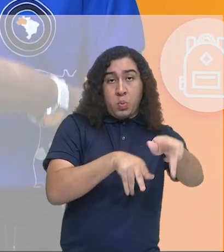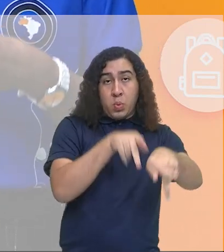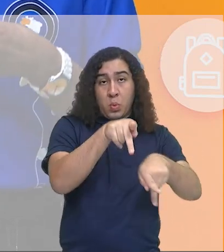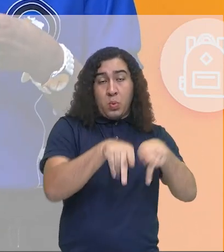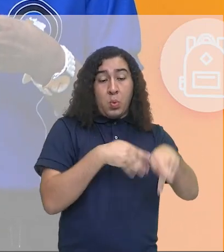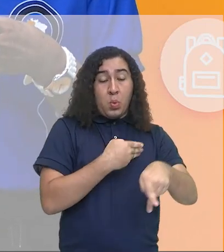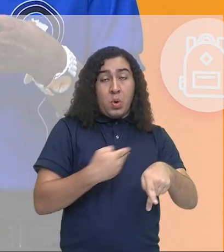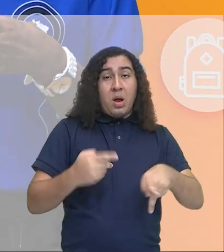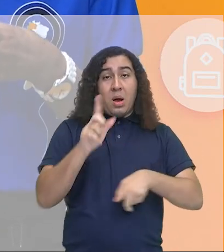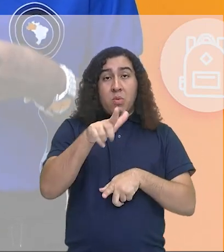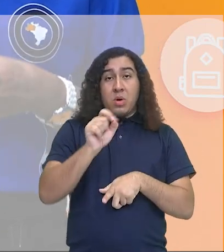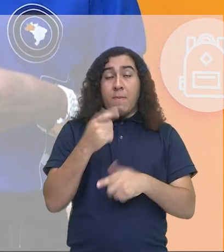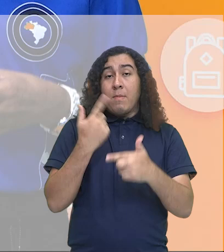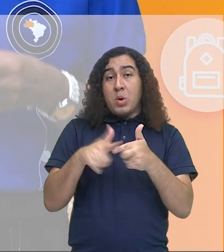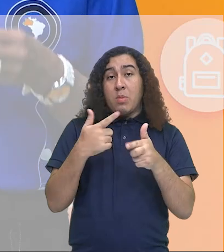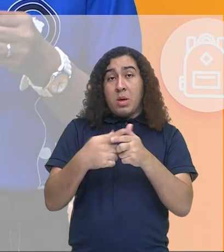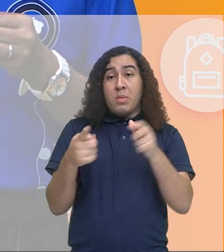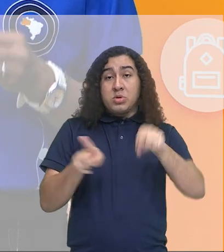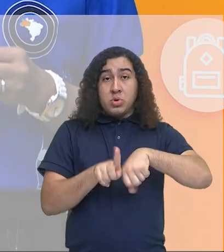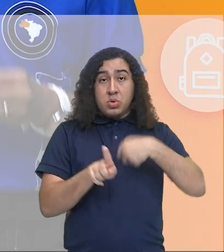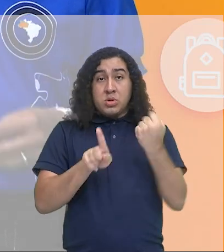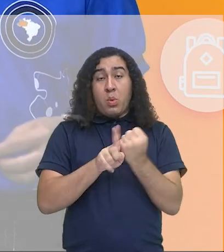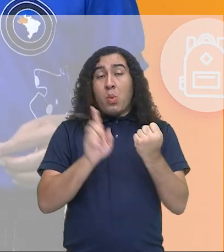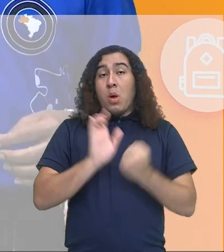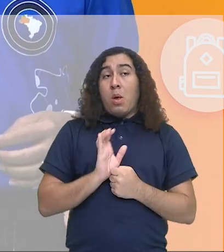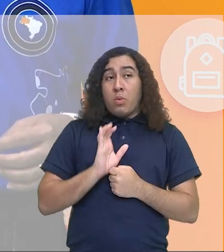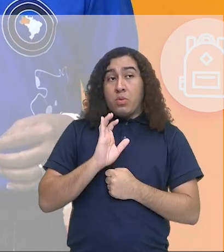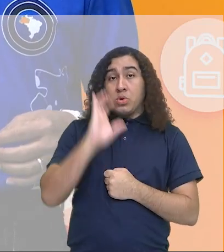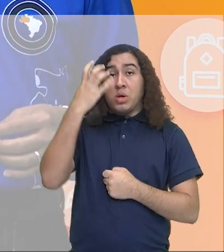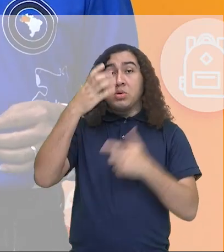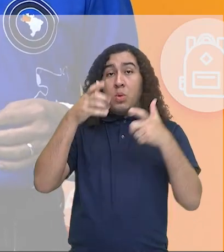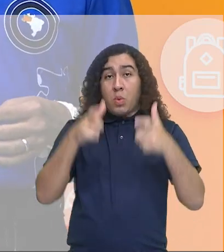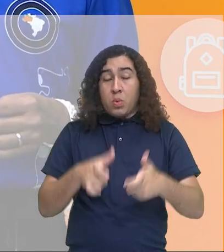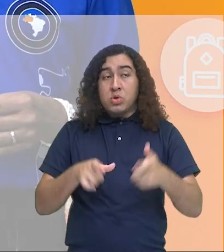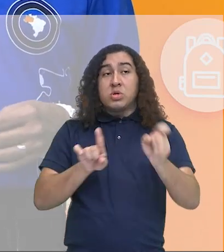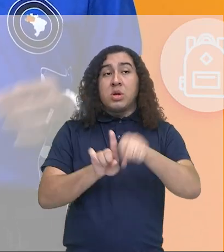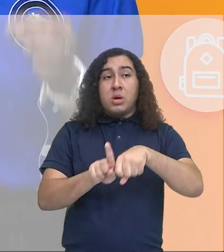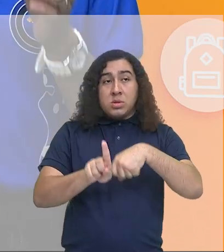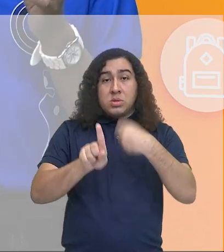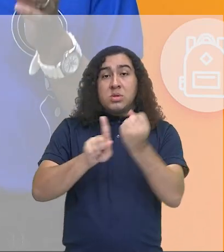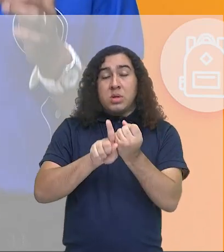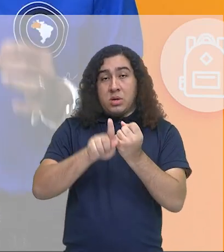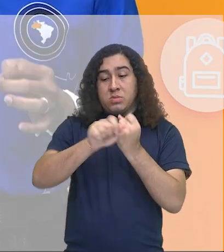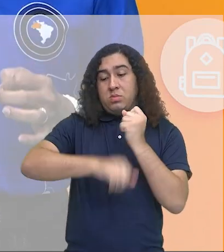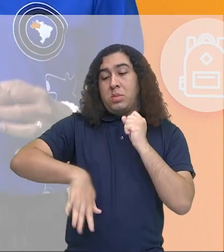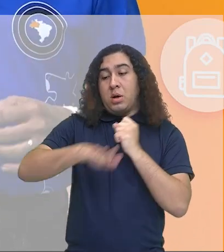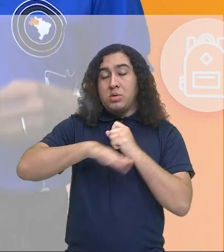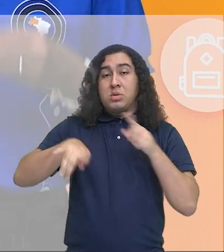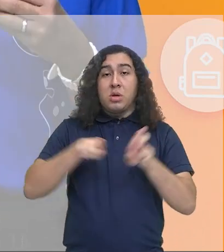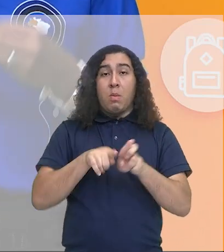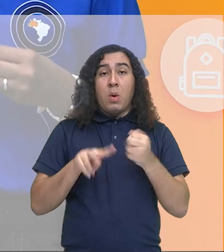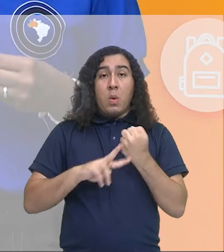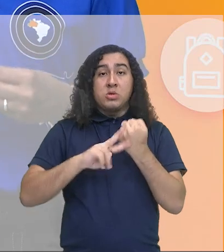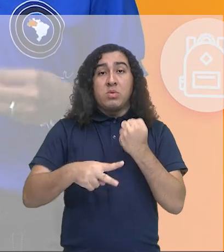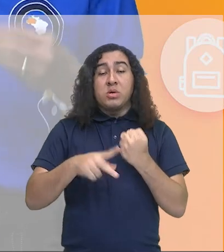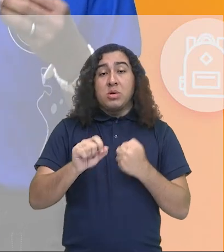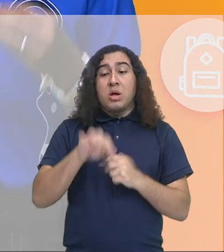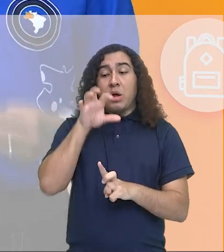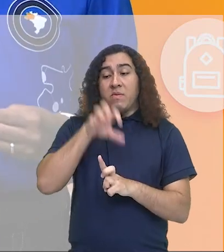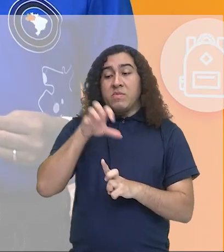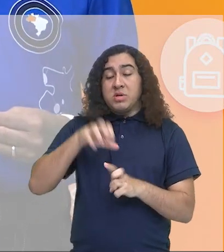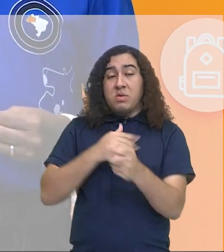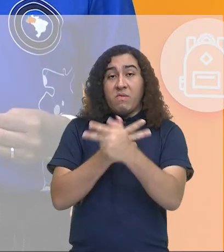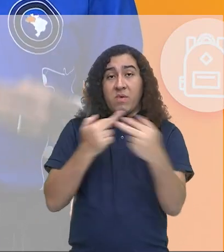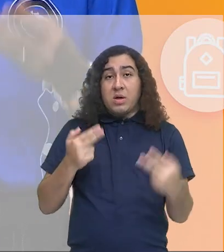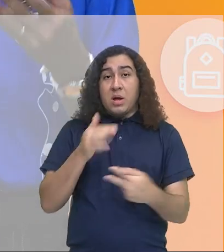resultado de problemas sociais que ocorrem na sociedade e afetam muitos, como,